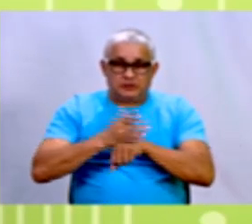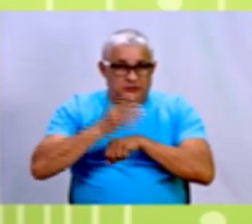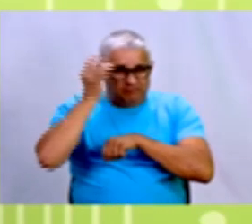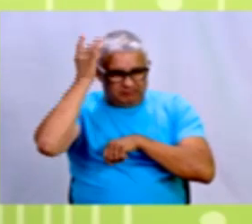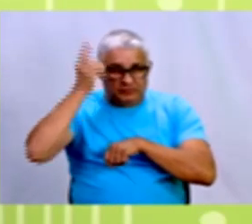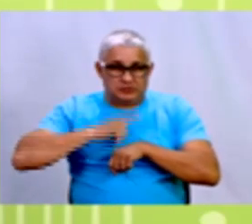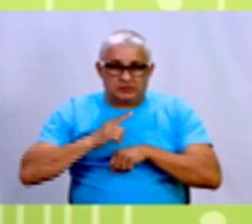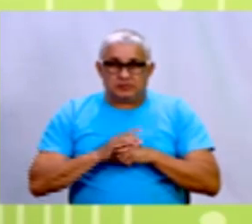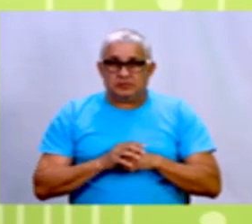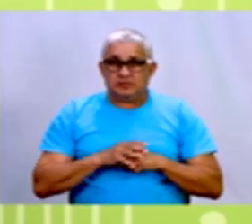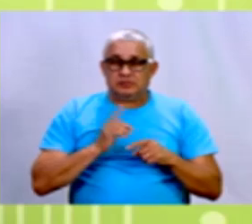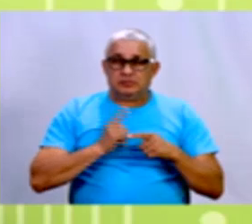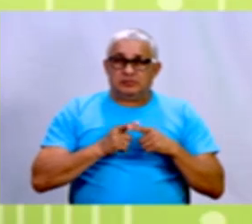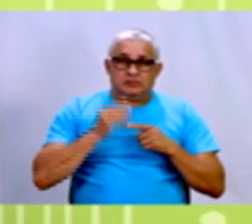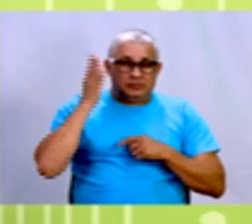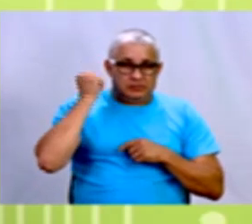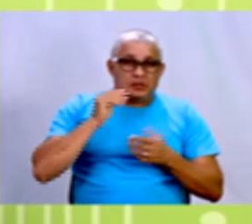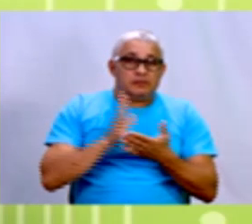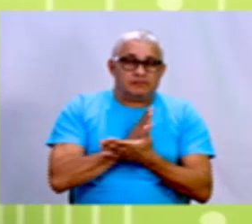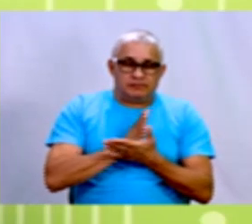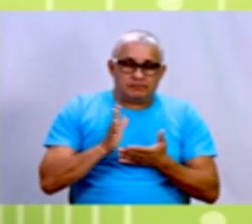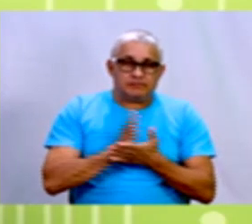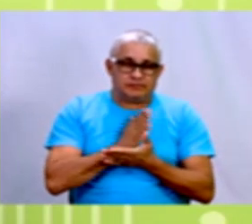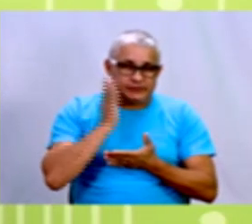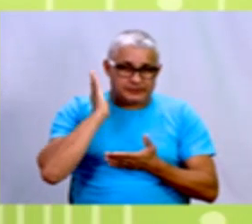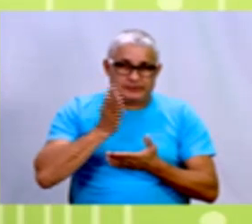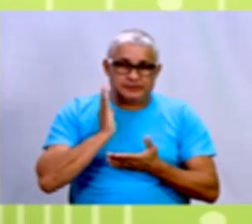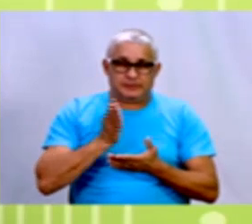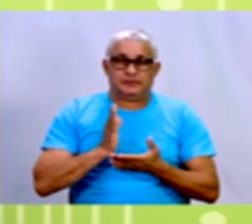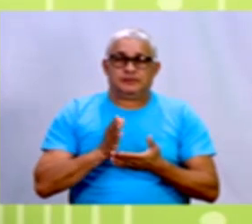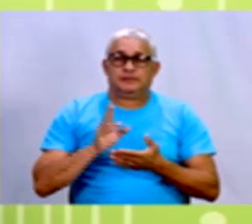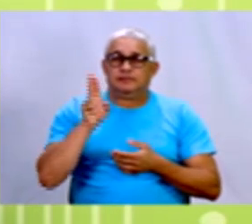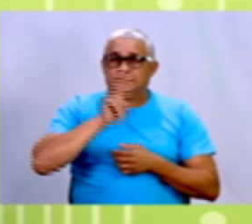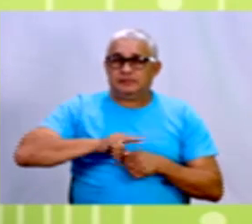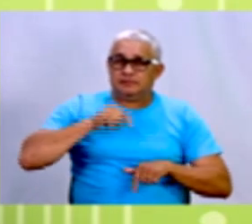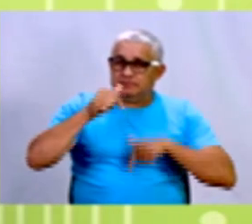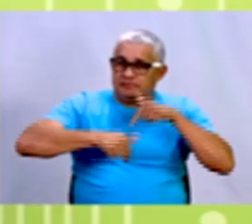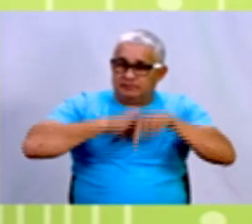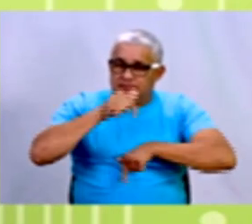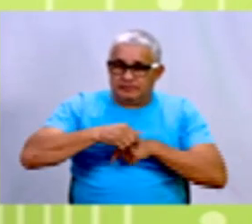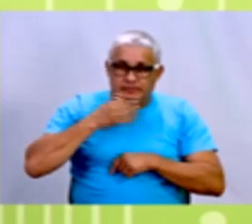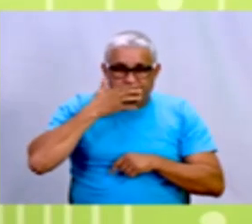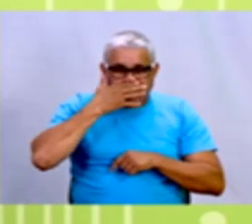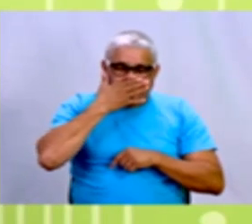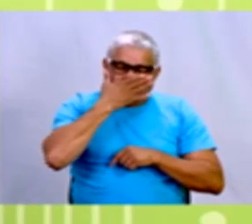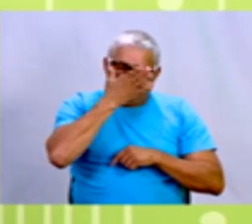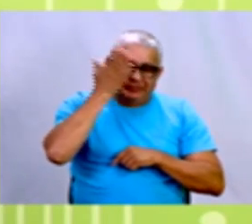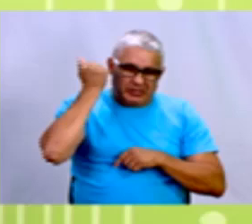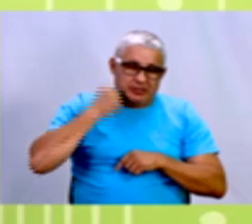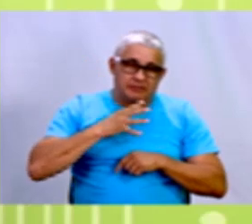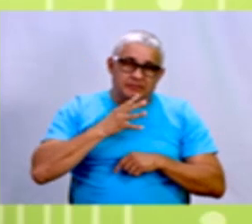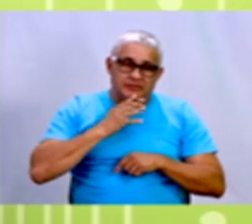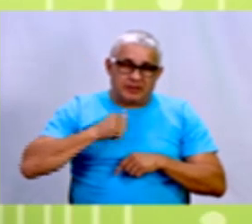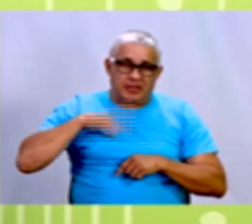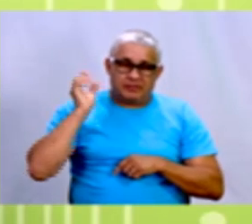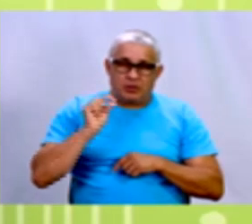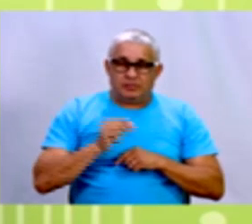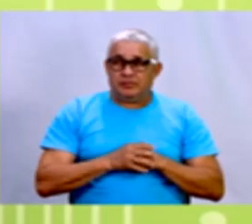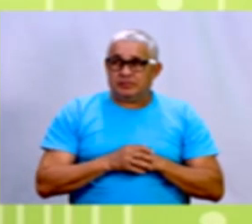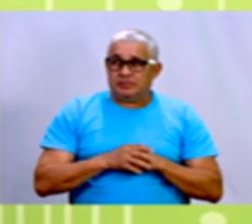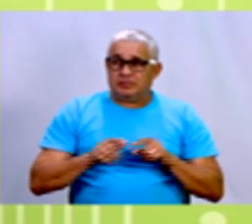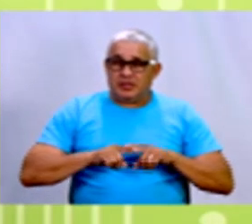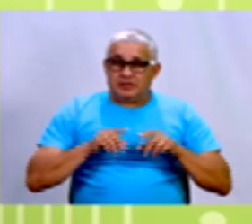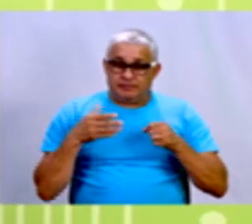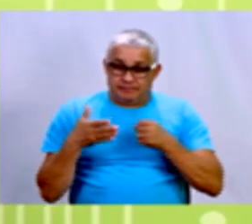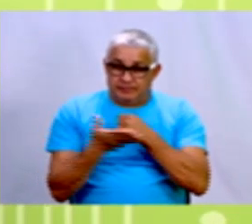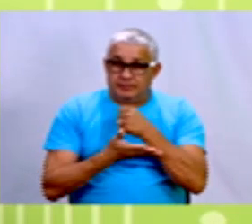Excel. Porque a gente sabe que tem alguns que já usam no trabalho, alguma coisa que tem um pouco mais de conhecimento, tá? Mas a base